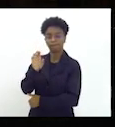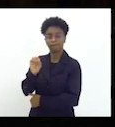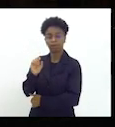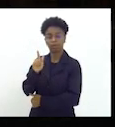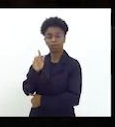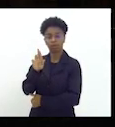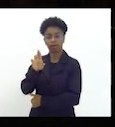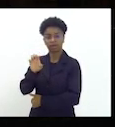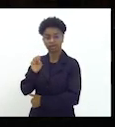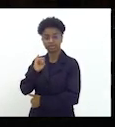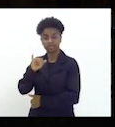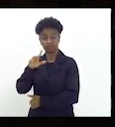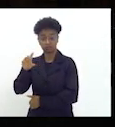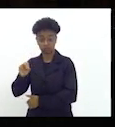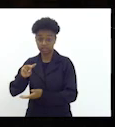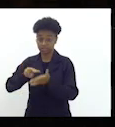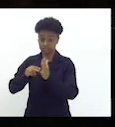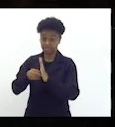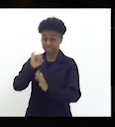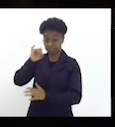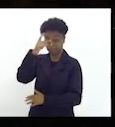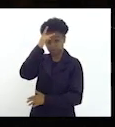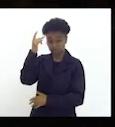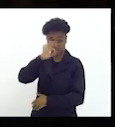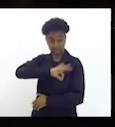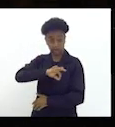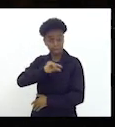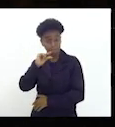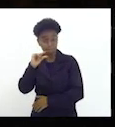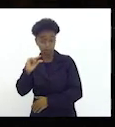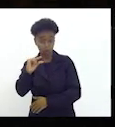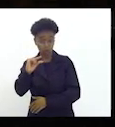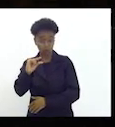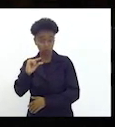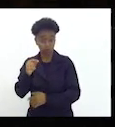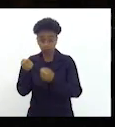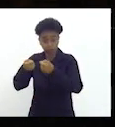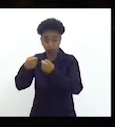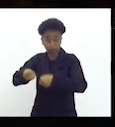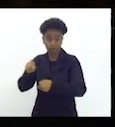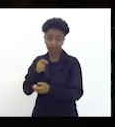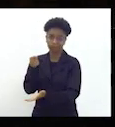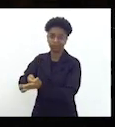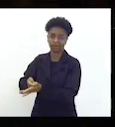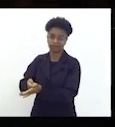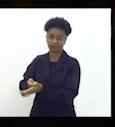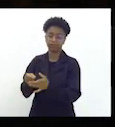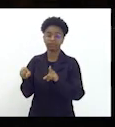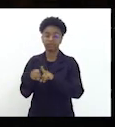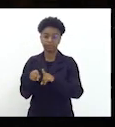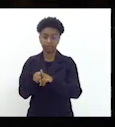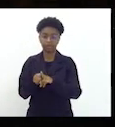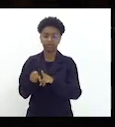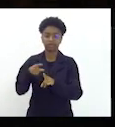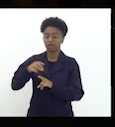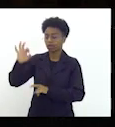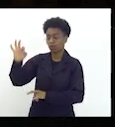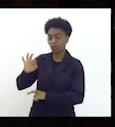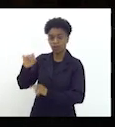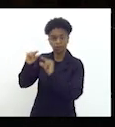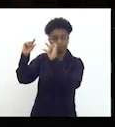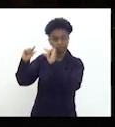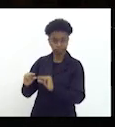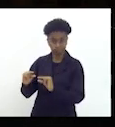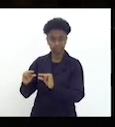que isentasse quem ganha pouco tributar-se com um alíquotas percentuais